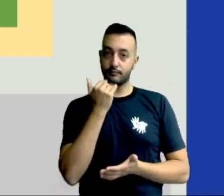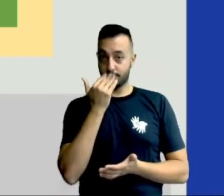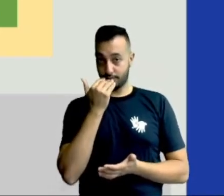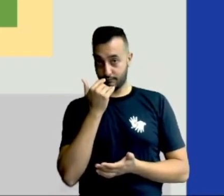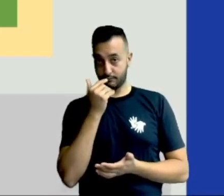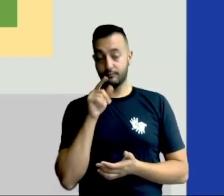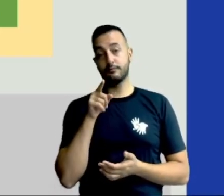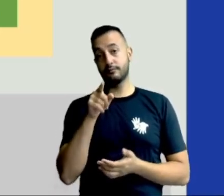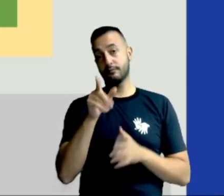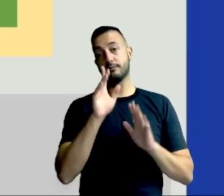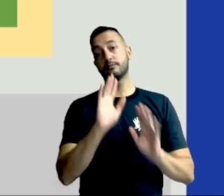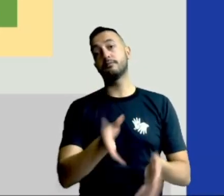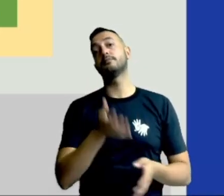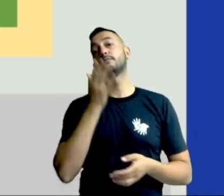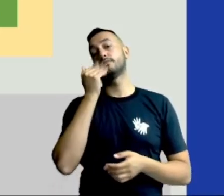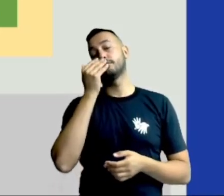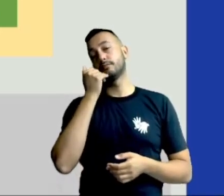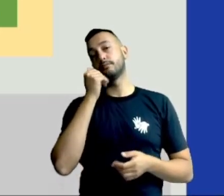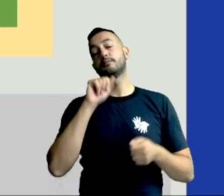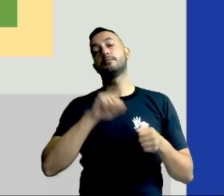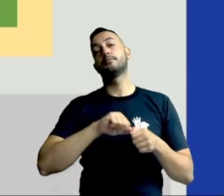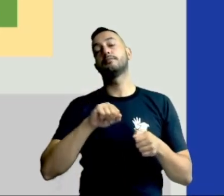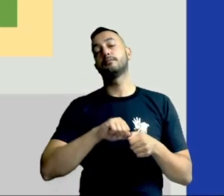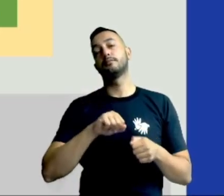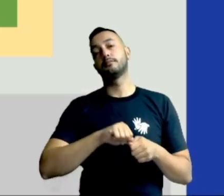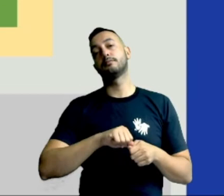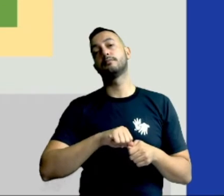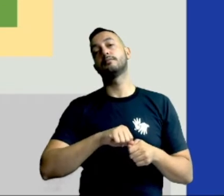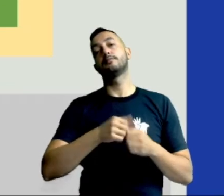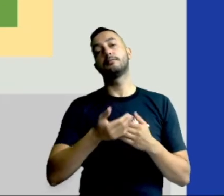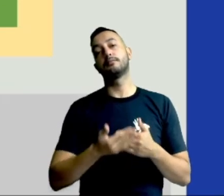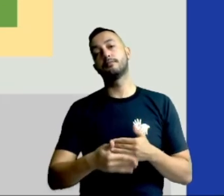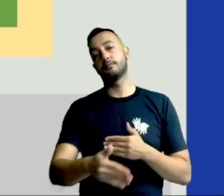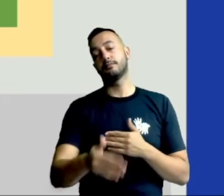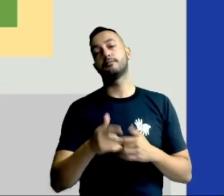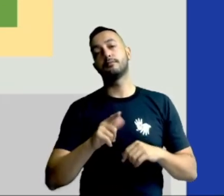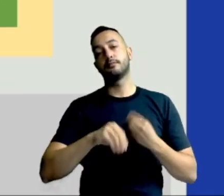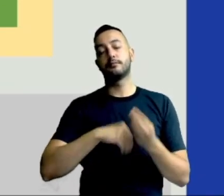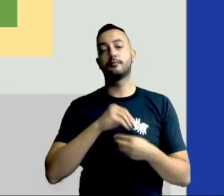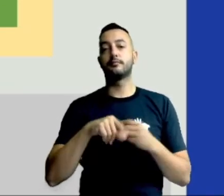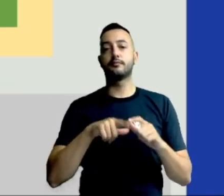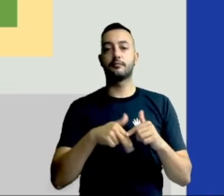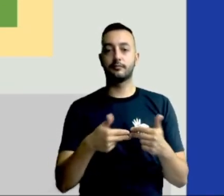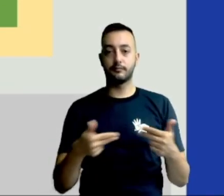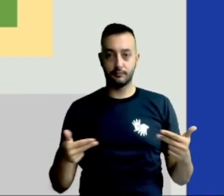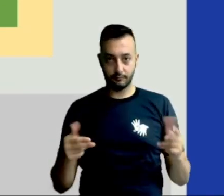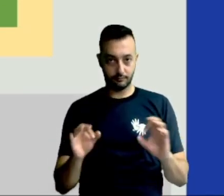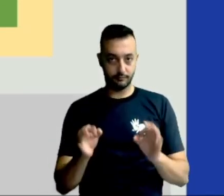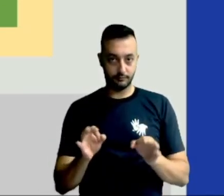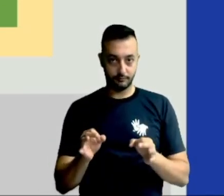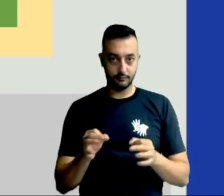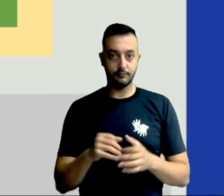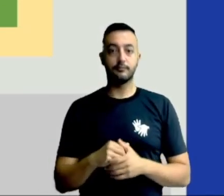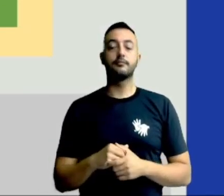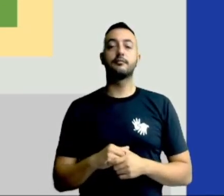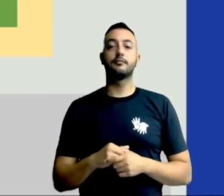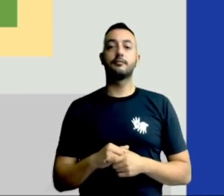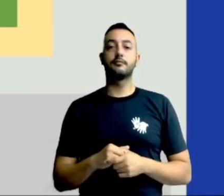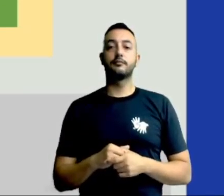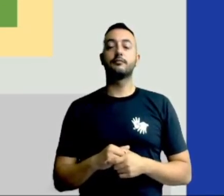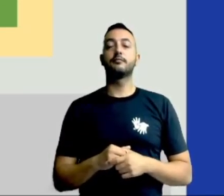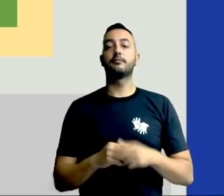alimentos que você já comeu feitos a partir de misturas de materiais, tá certo?